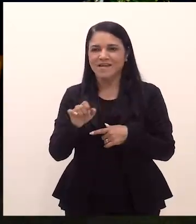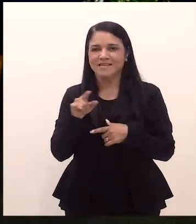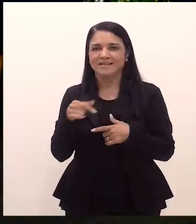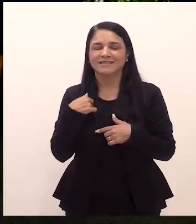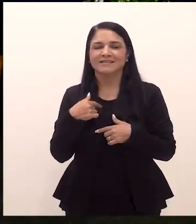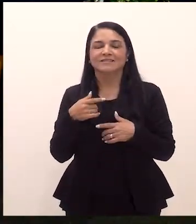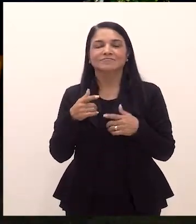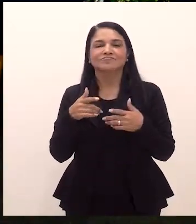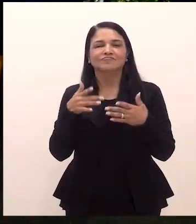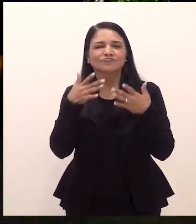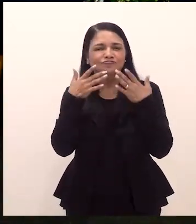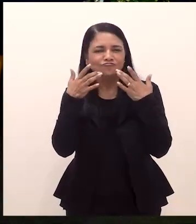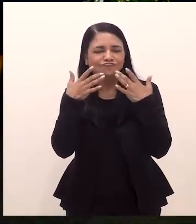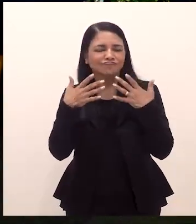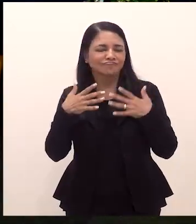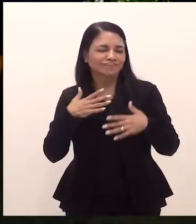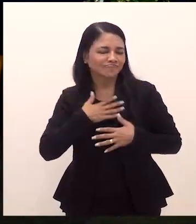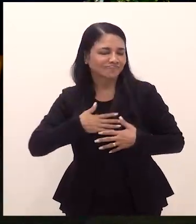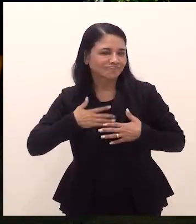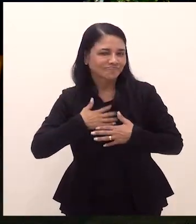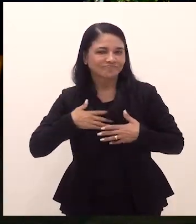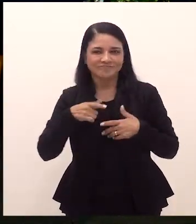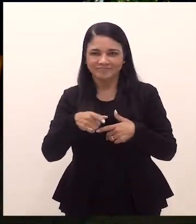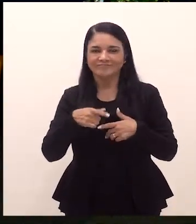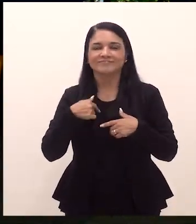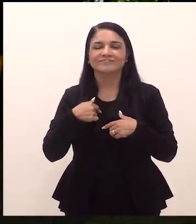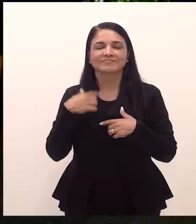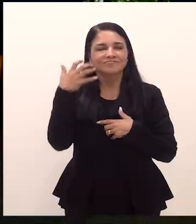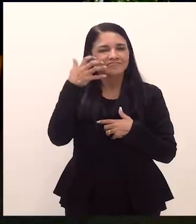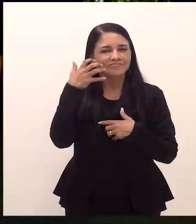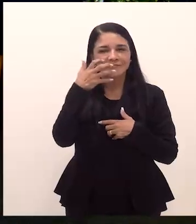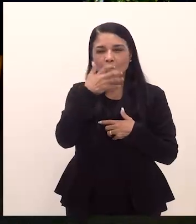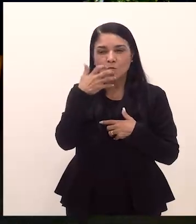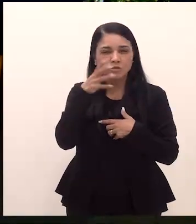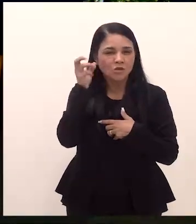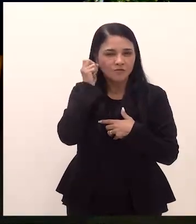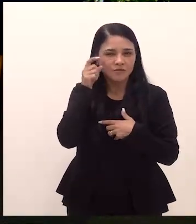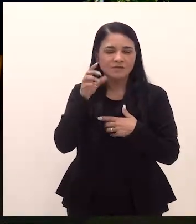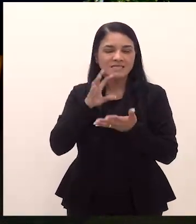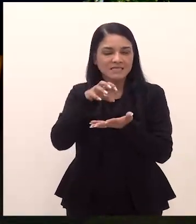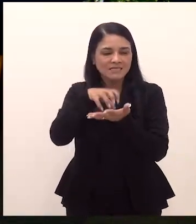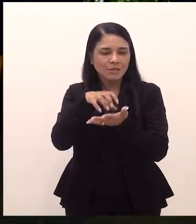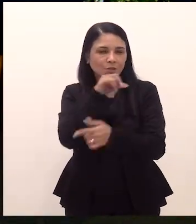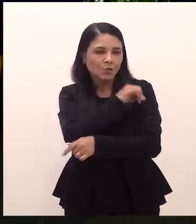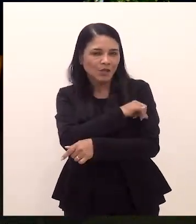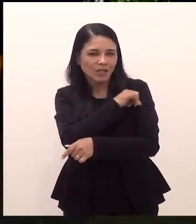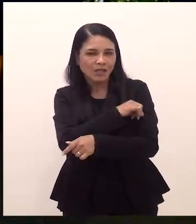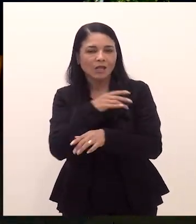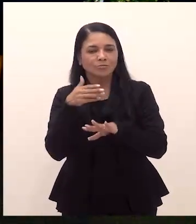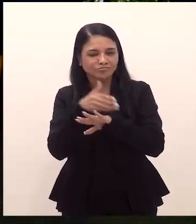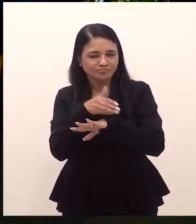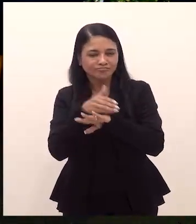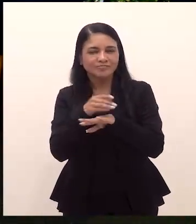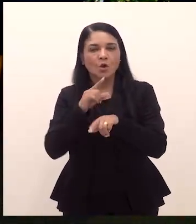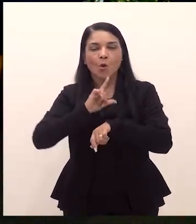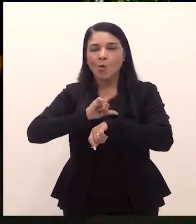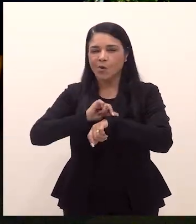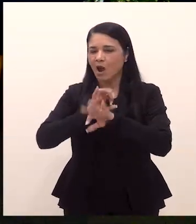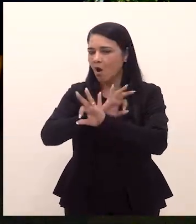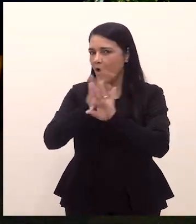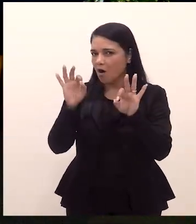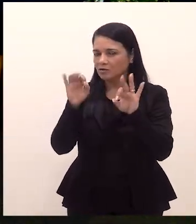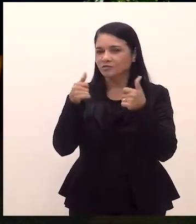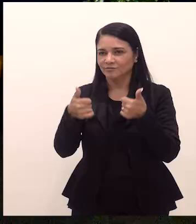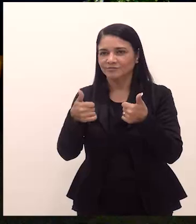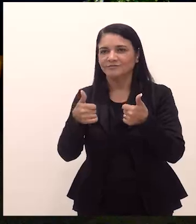ninguém vai perder essa. Teatro Rival também é um lugar bem aconchegante, bem bom de ouvir música também, né? É um lugar bem interessante. Centro do Rio, dá para todo mundo Adoro,